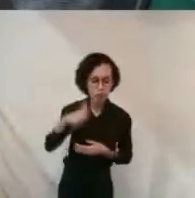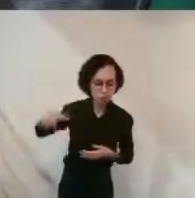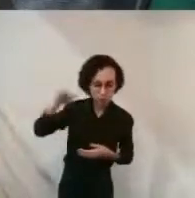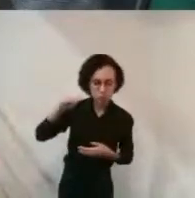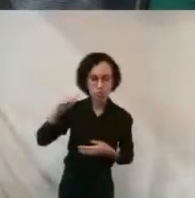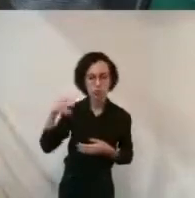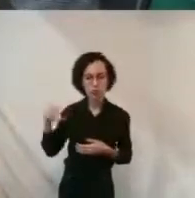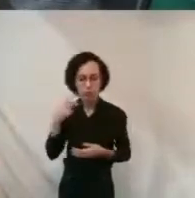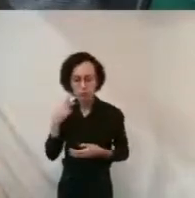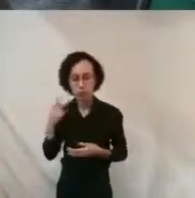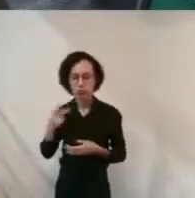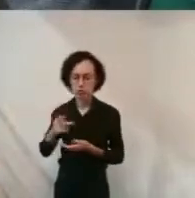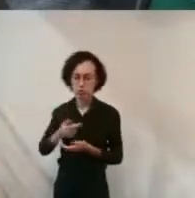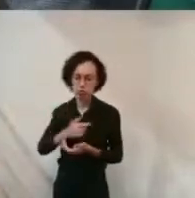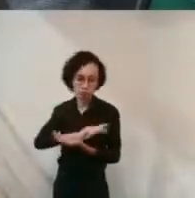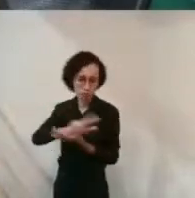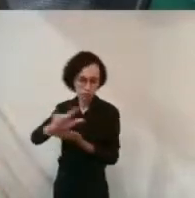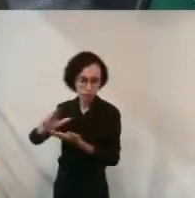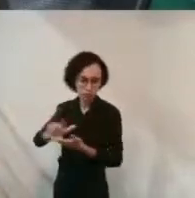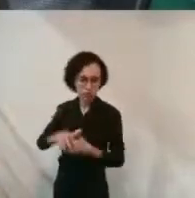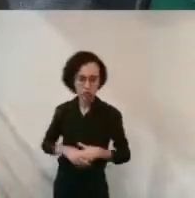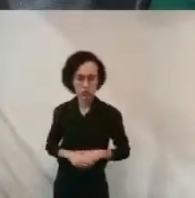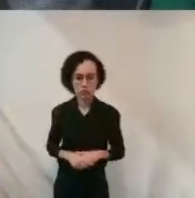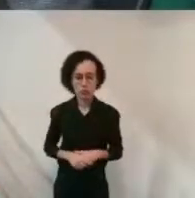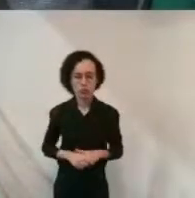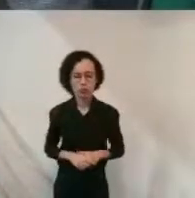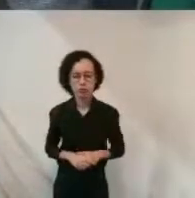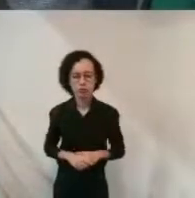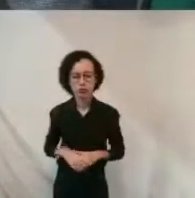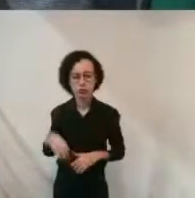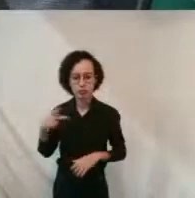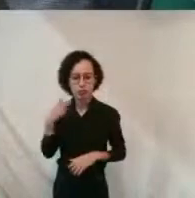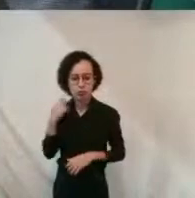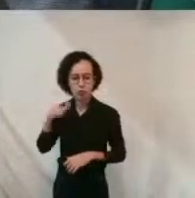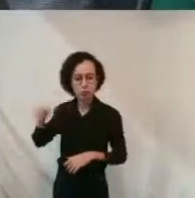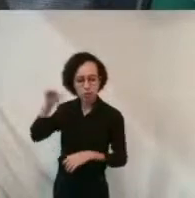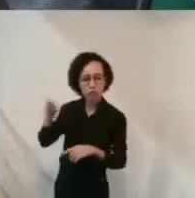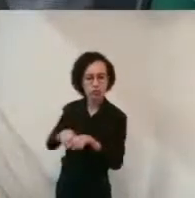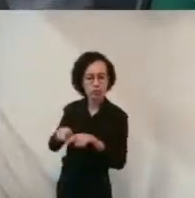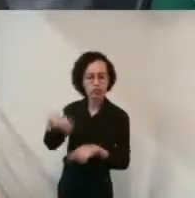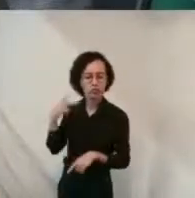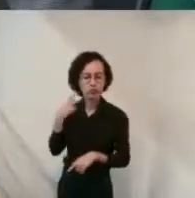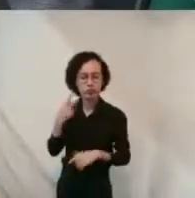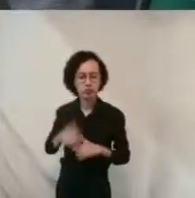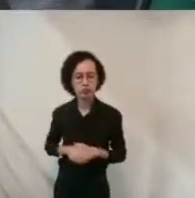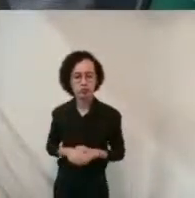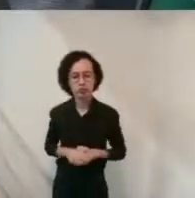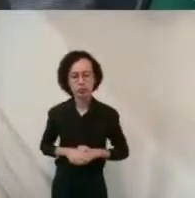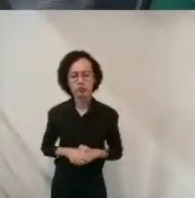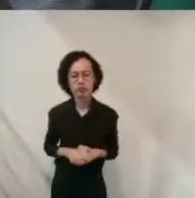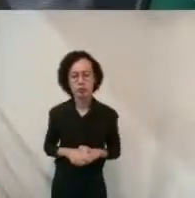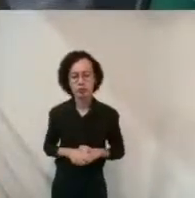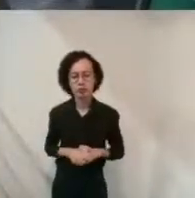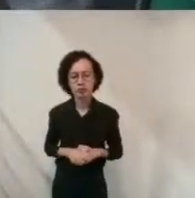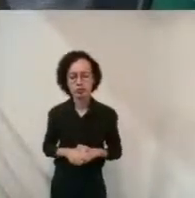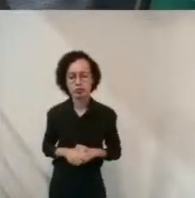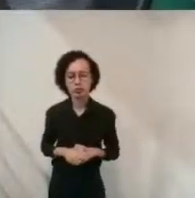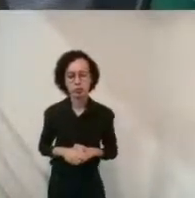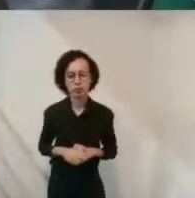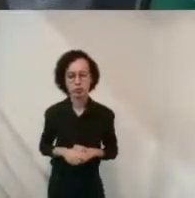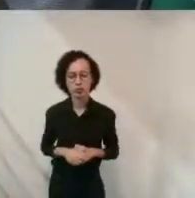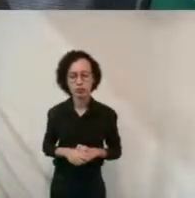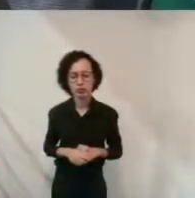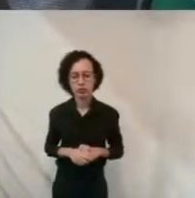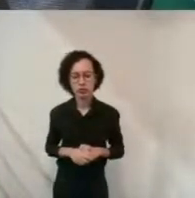entender essa, muita a coisa, quem é procurador, quem é promotor, né? Eu sou economista, mas eu devia saber, né?